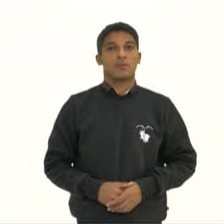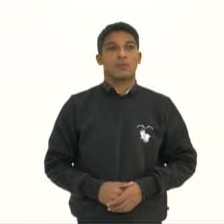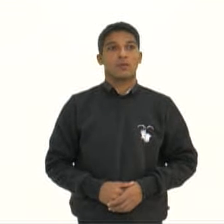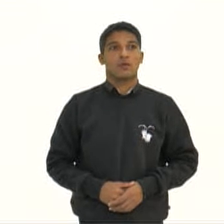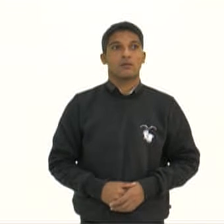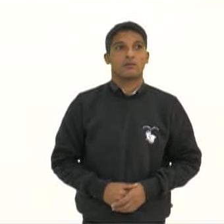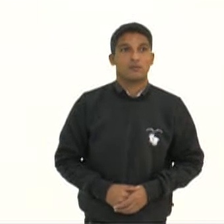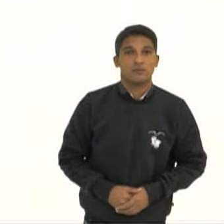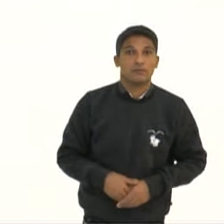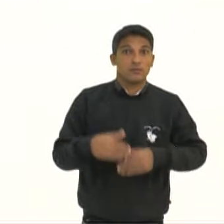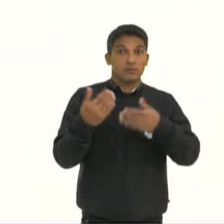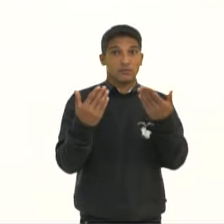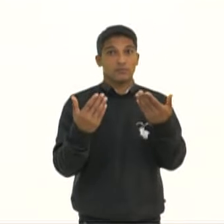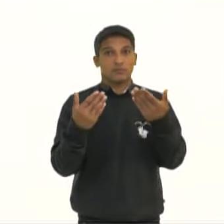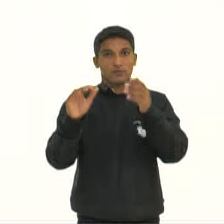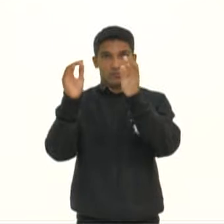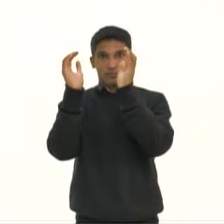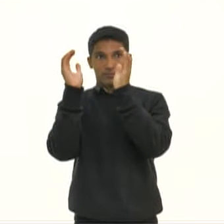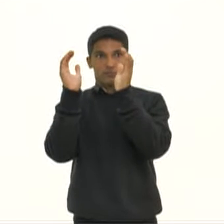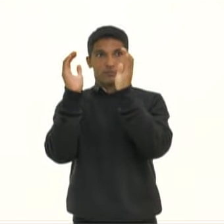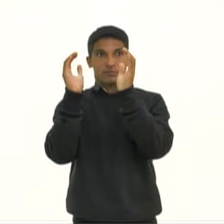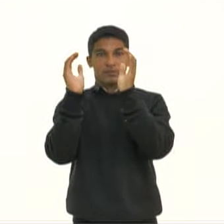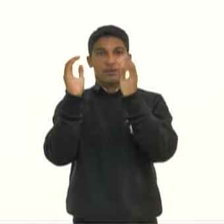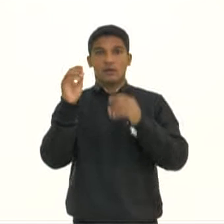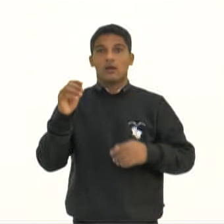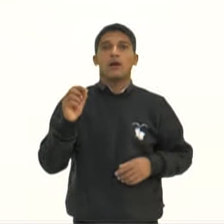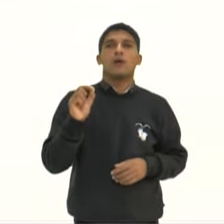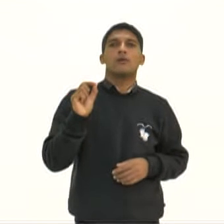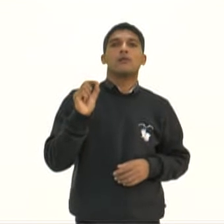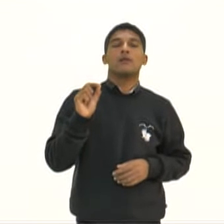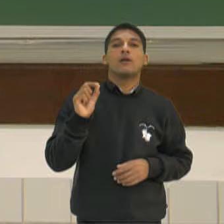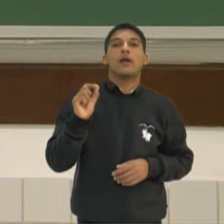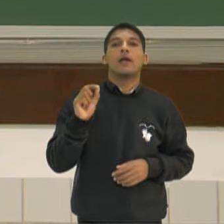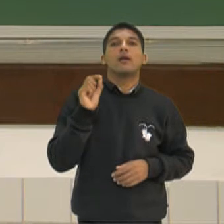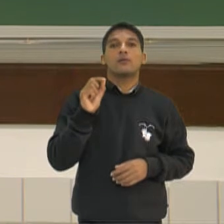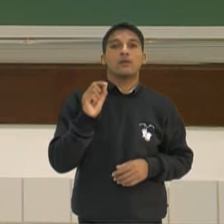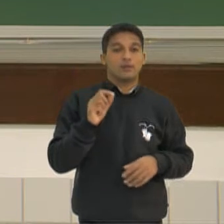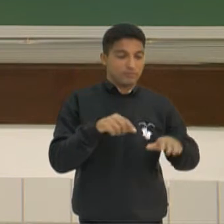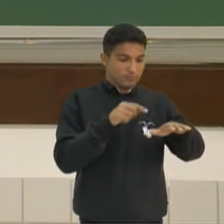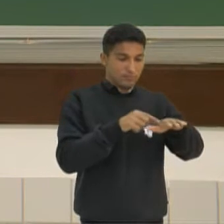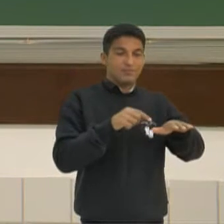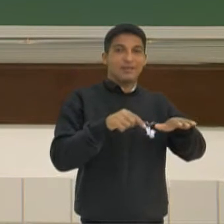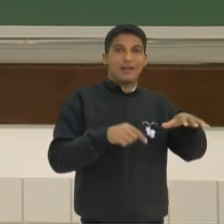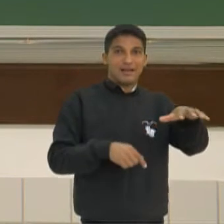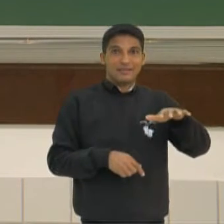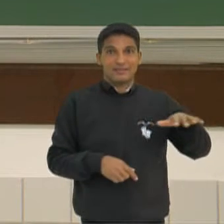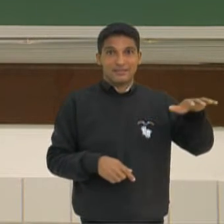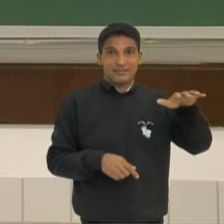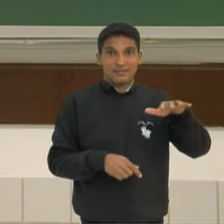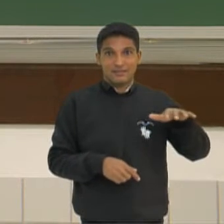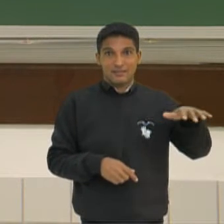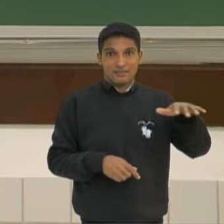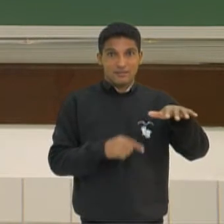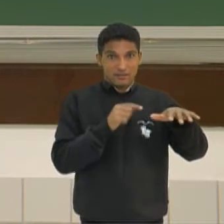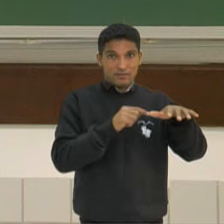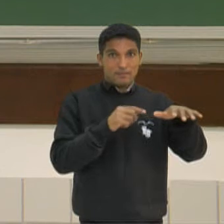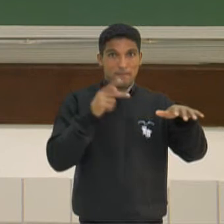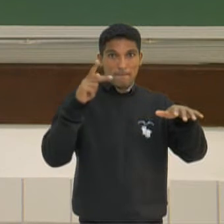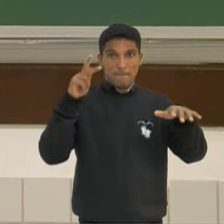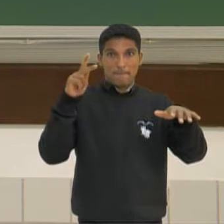749. A ideia era expandir os territórios ultrapassando a Península